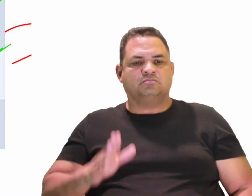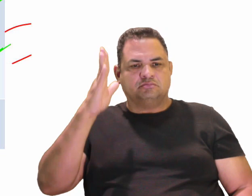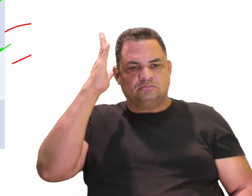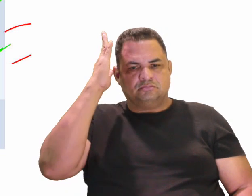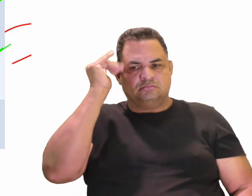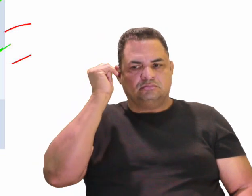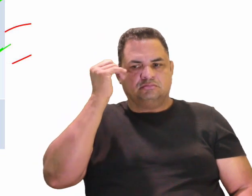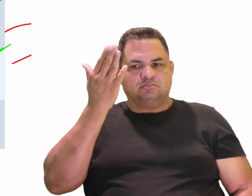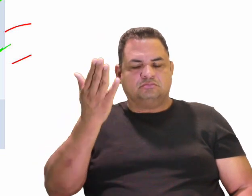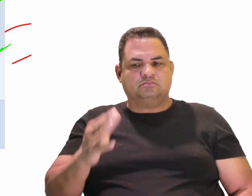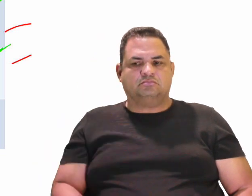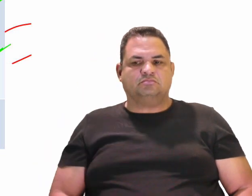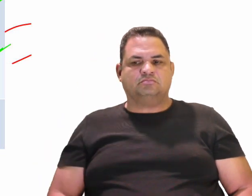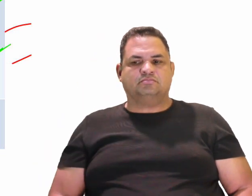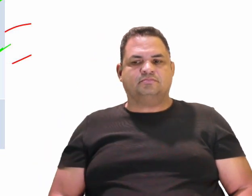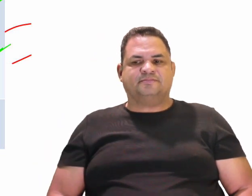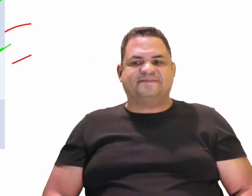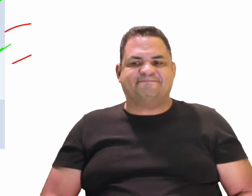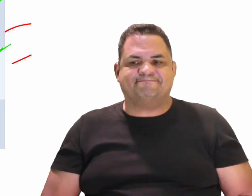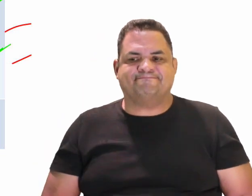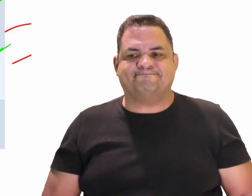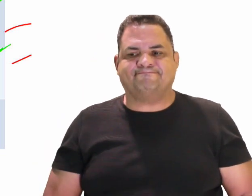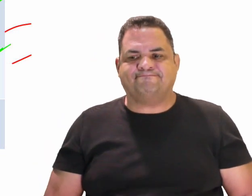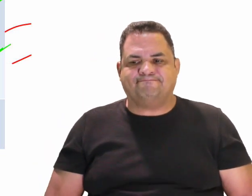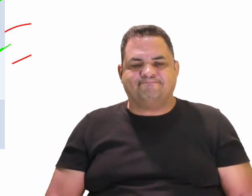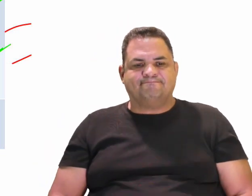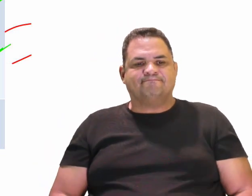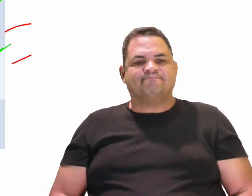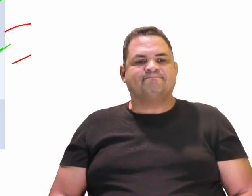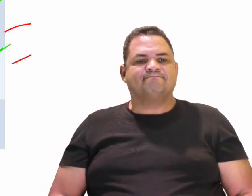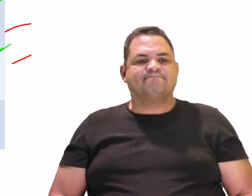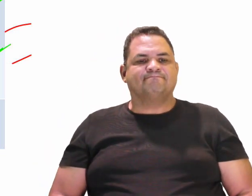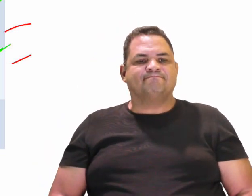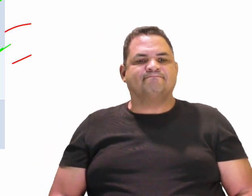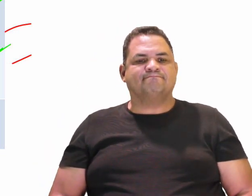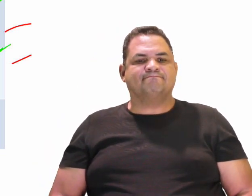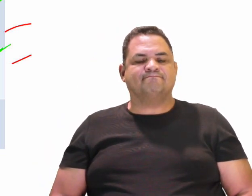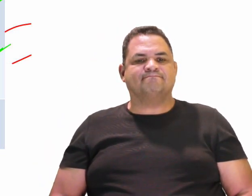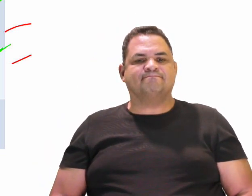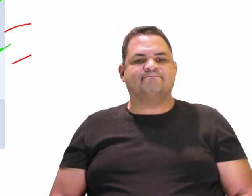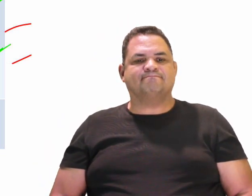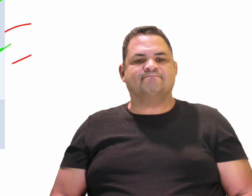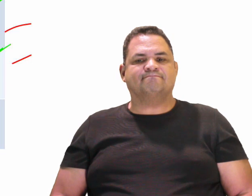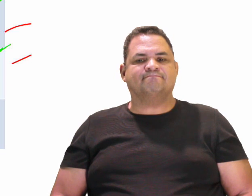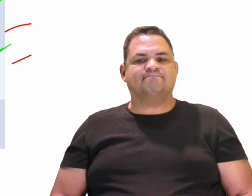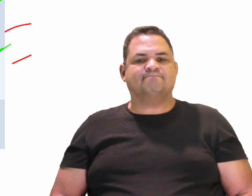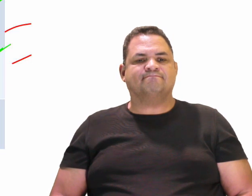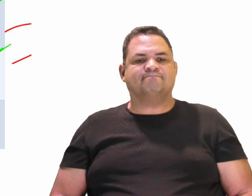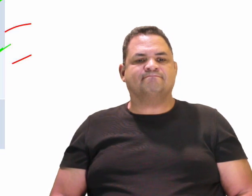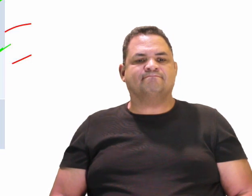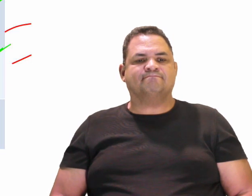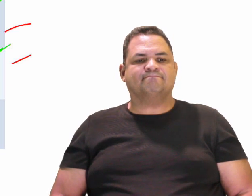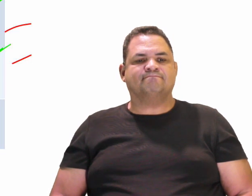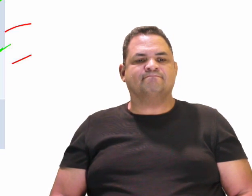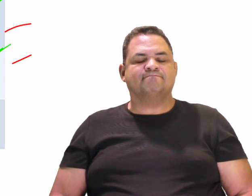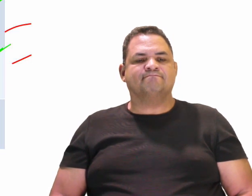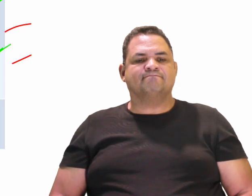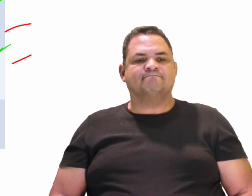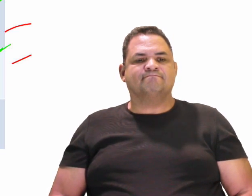he knows. Então, he can play rugby. E play